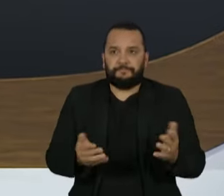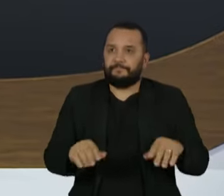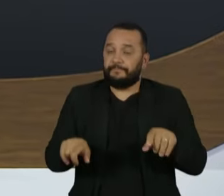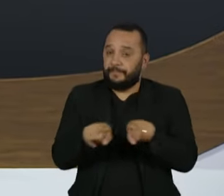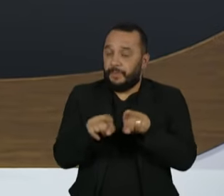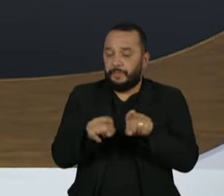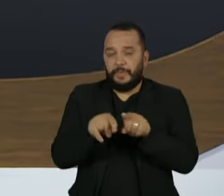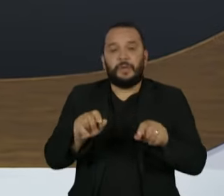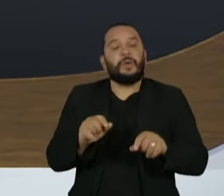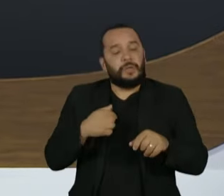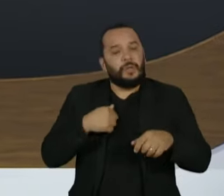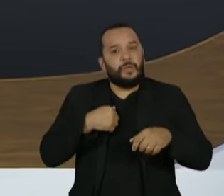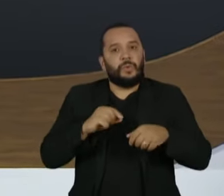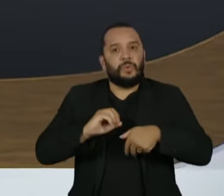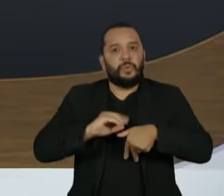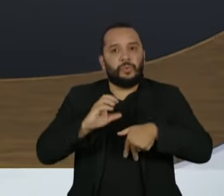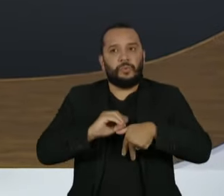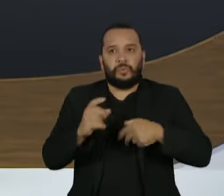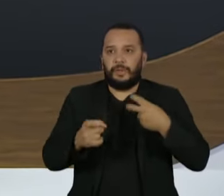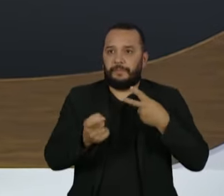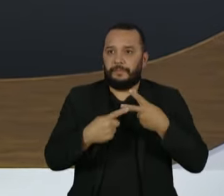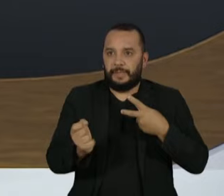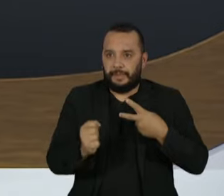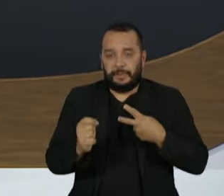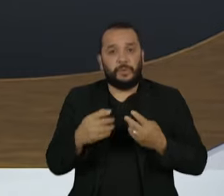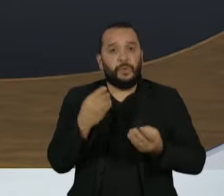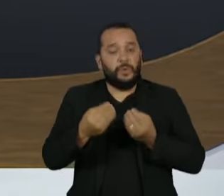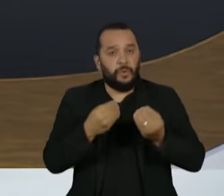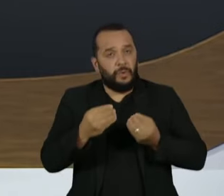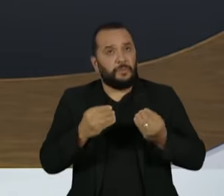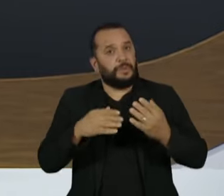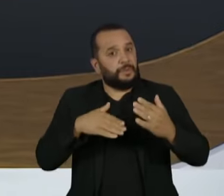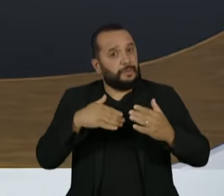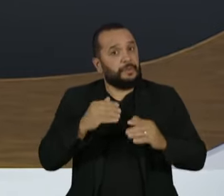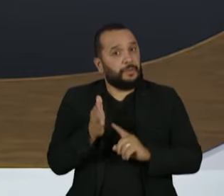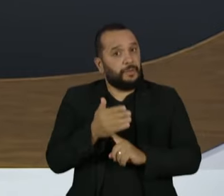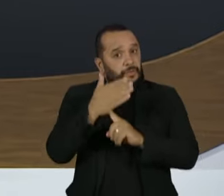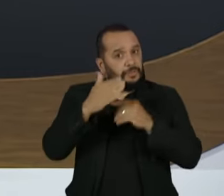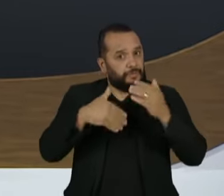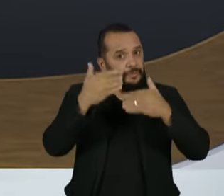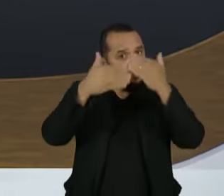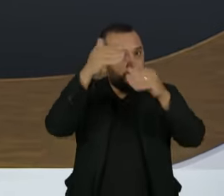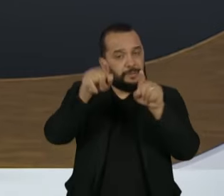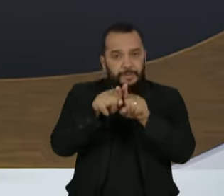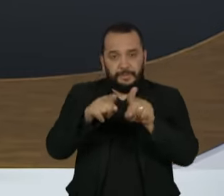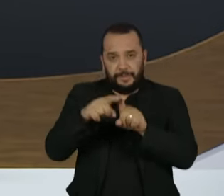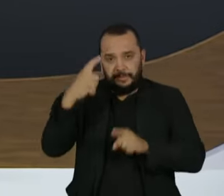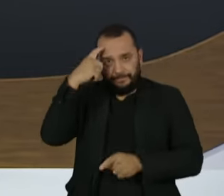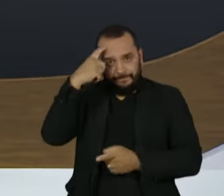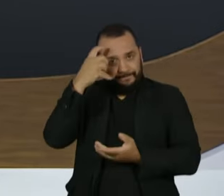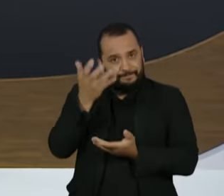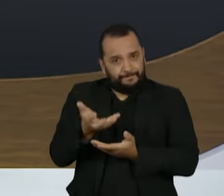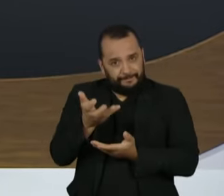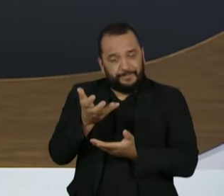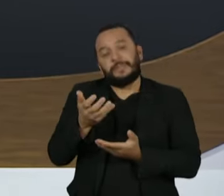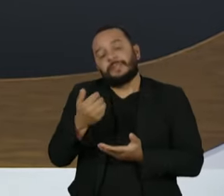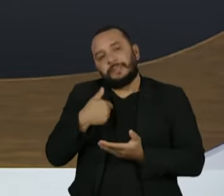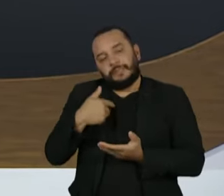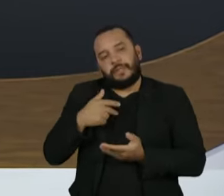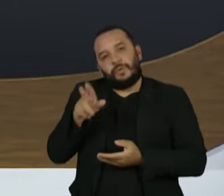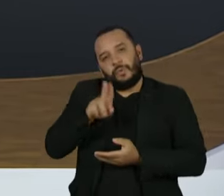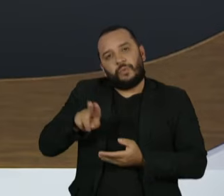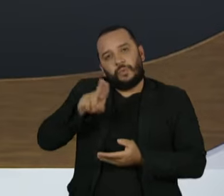a evolução da tecnologia sobretudo da Inteligência Artificial e seus múltiplos usos no dia a dia